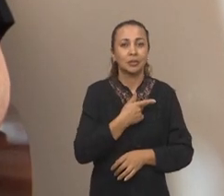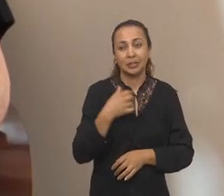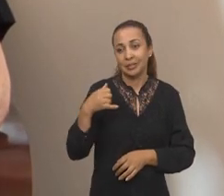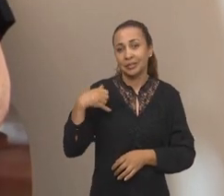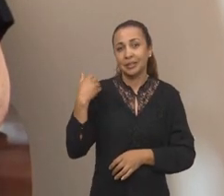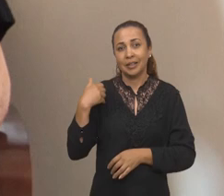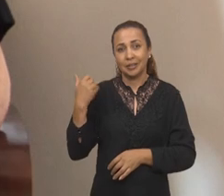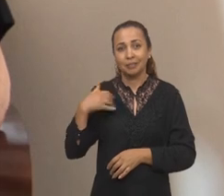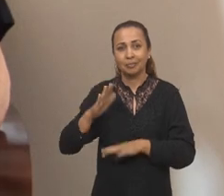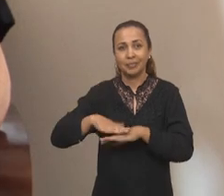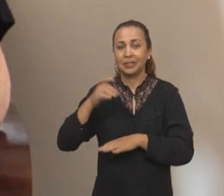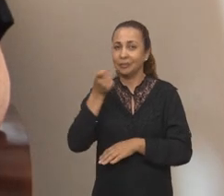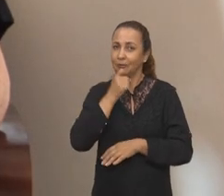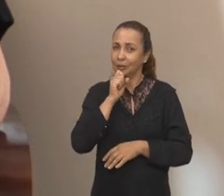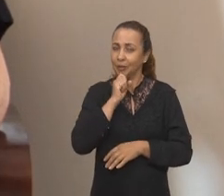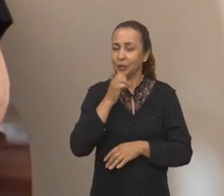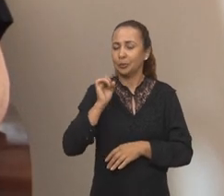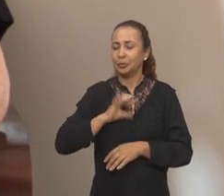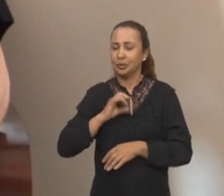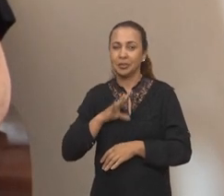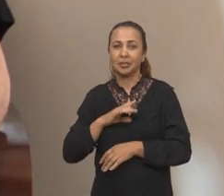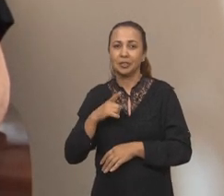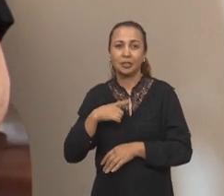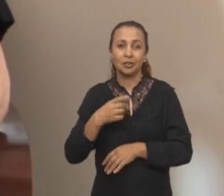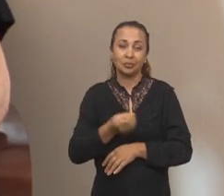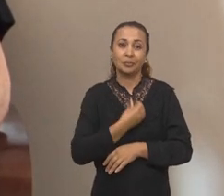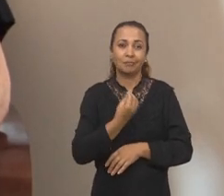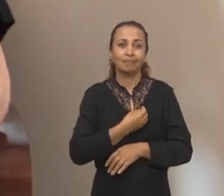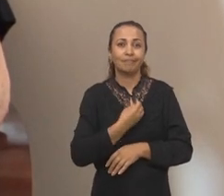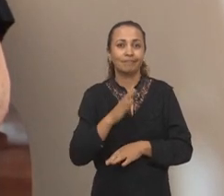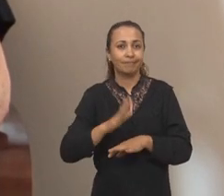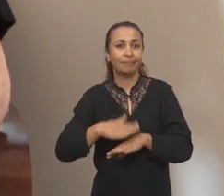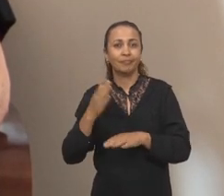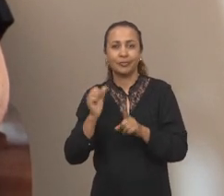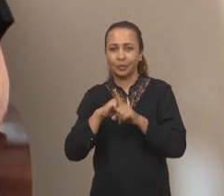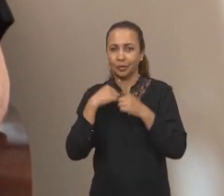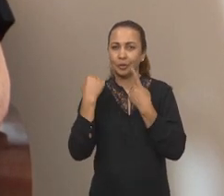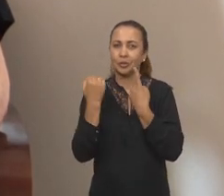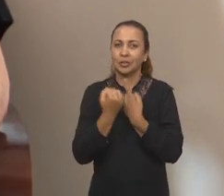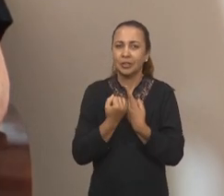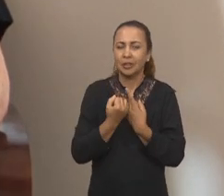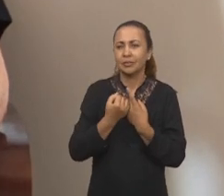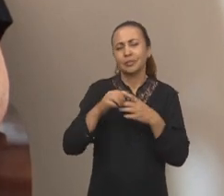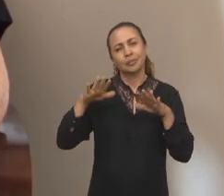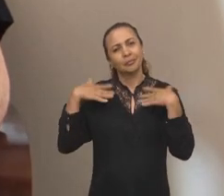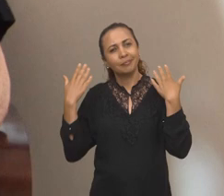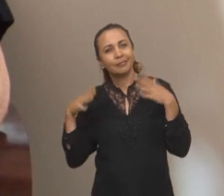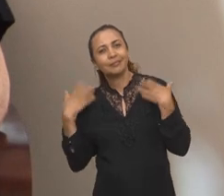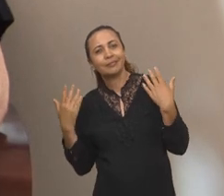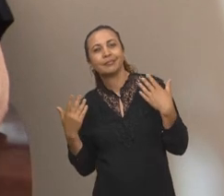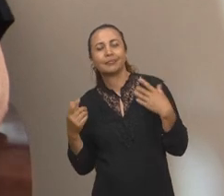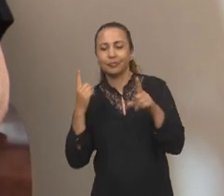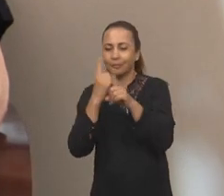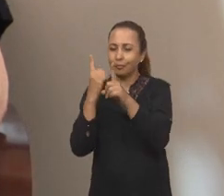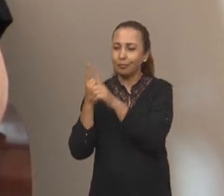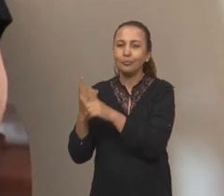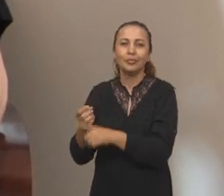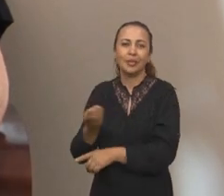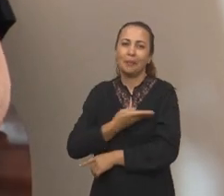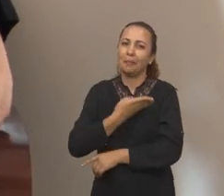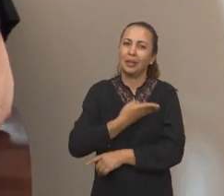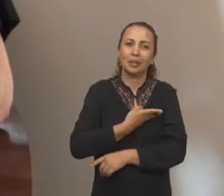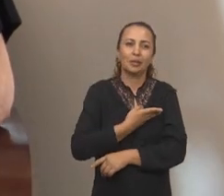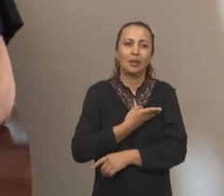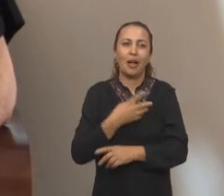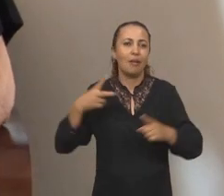na nossa idade né que que tem que tinha uma vida assim mas sociável né de sair se divertir